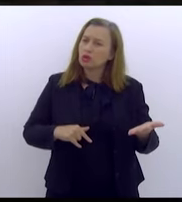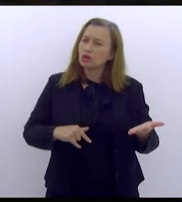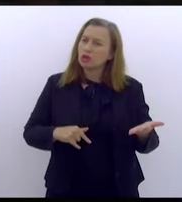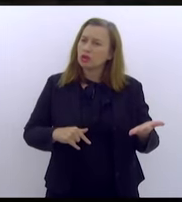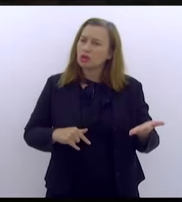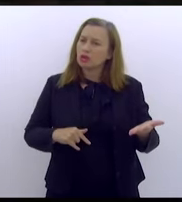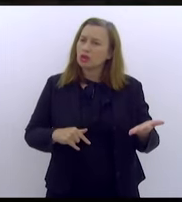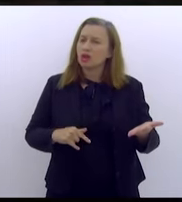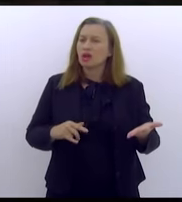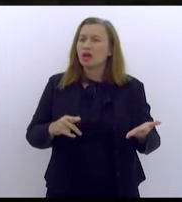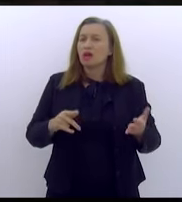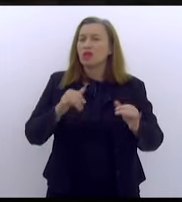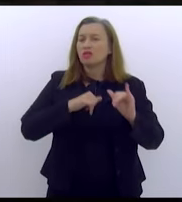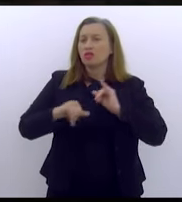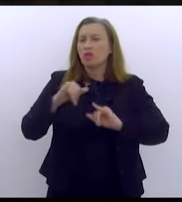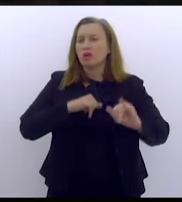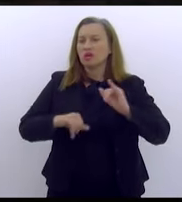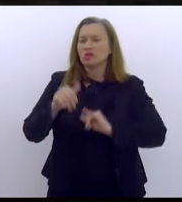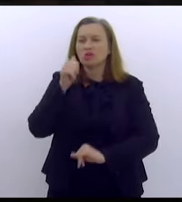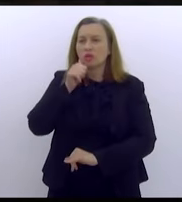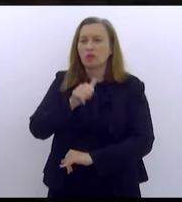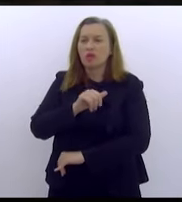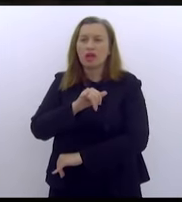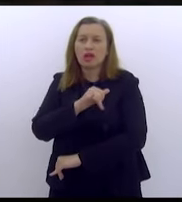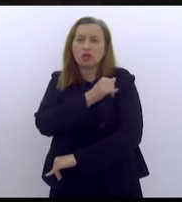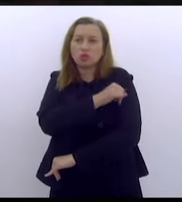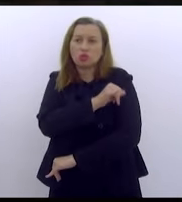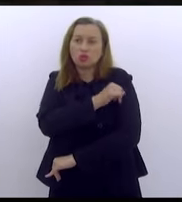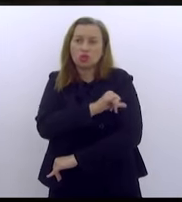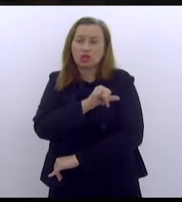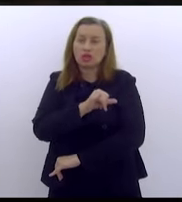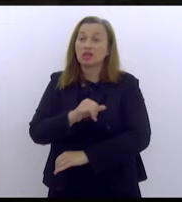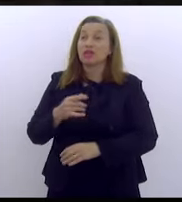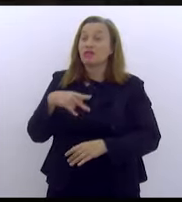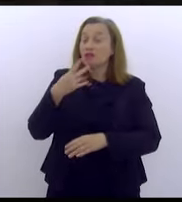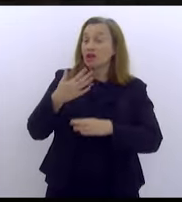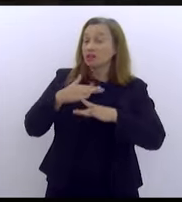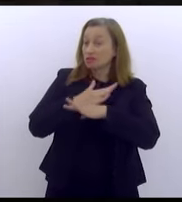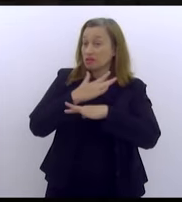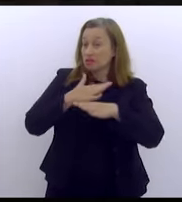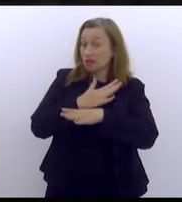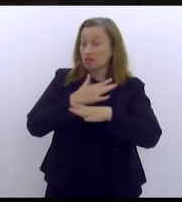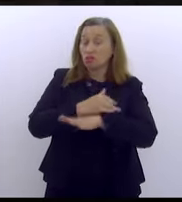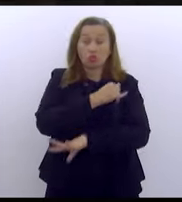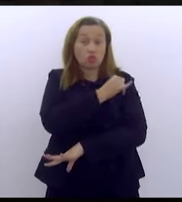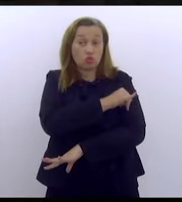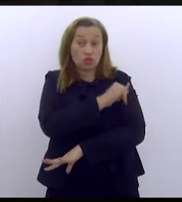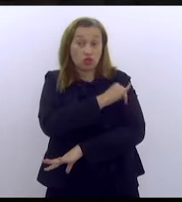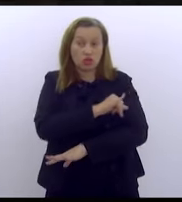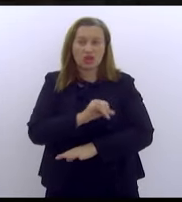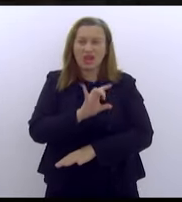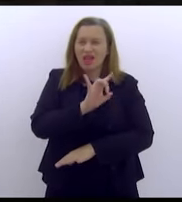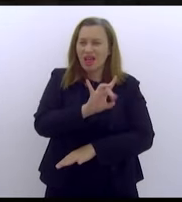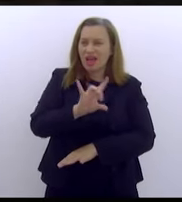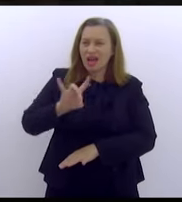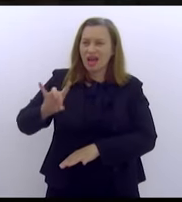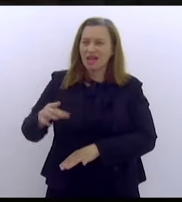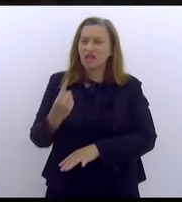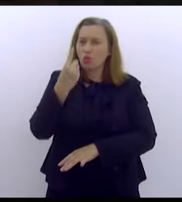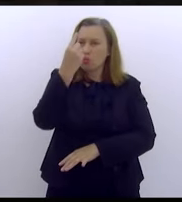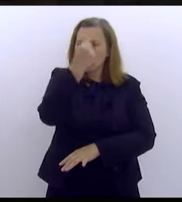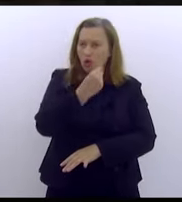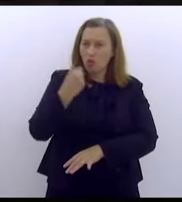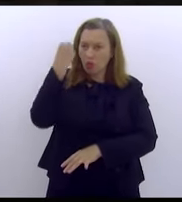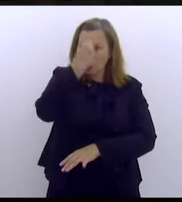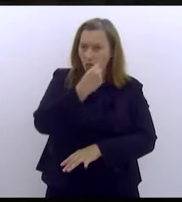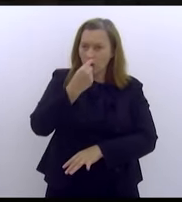Mulher Carioca, que diz que, na cidade do Rio de Janeiro, a cada 1 hora,